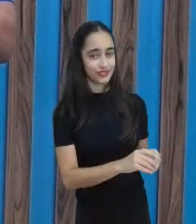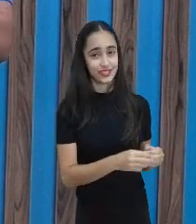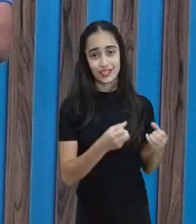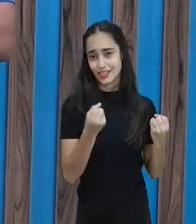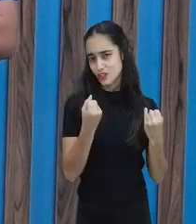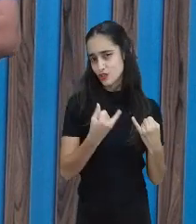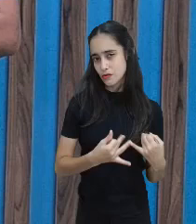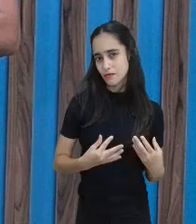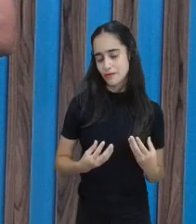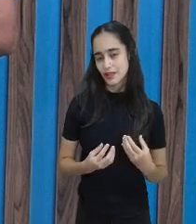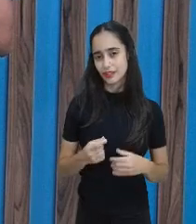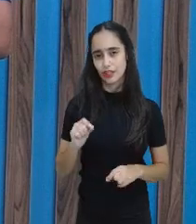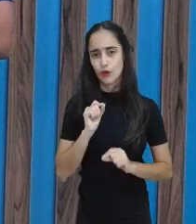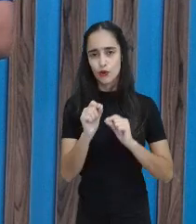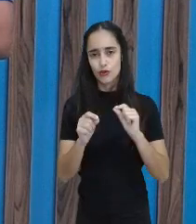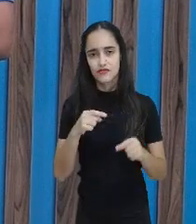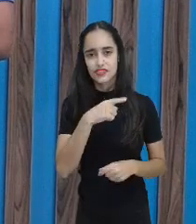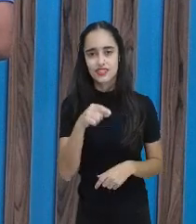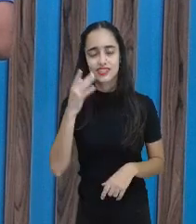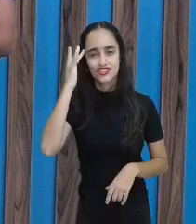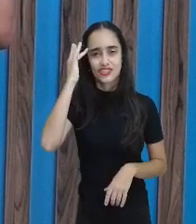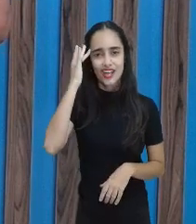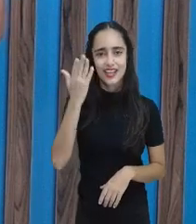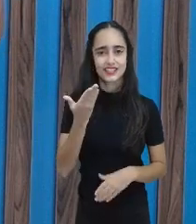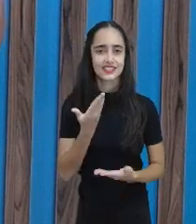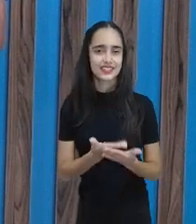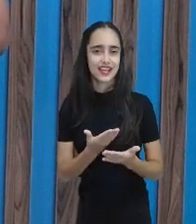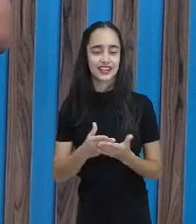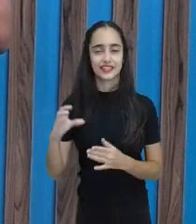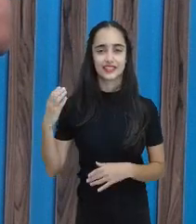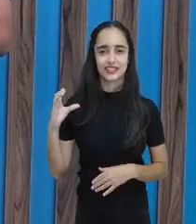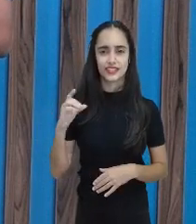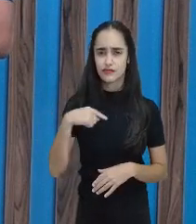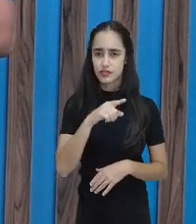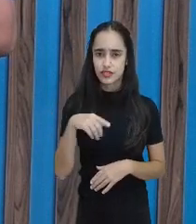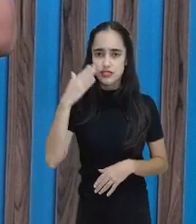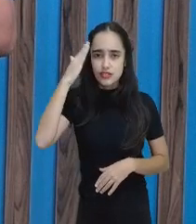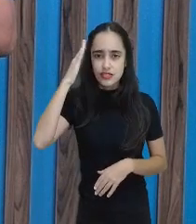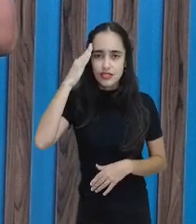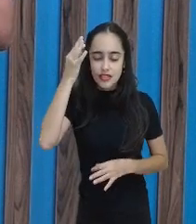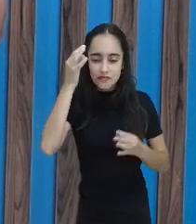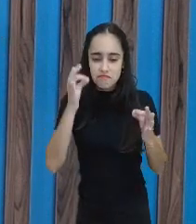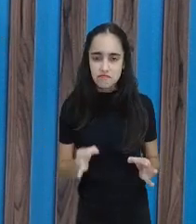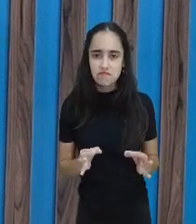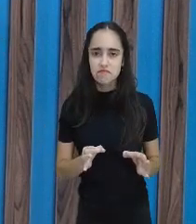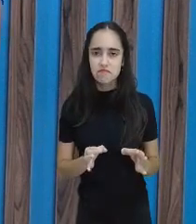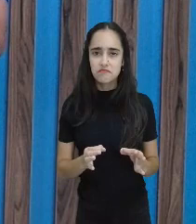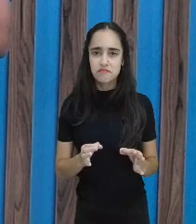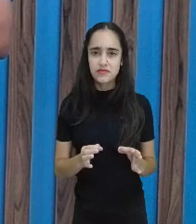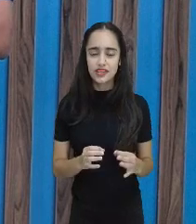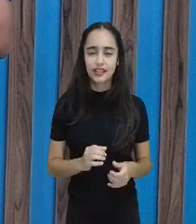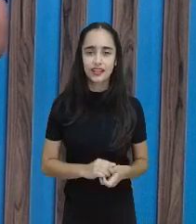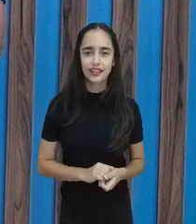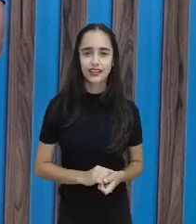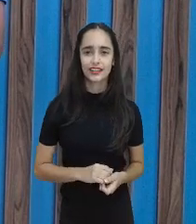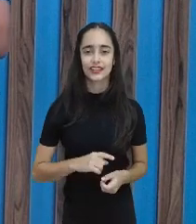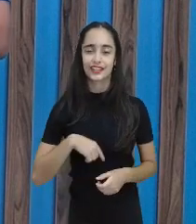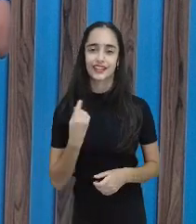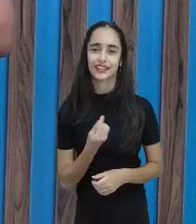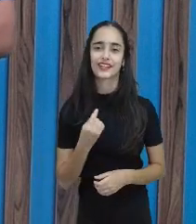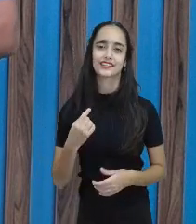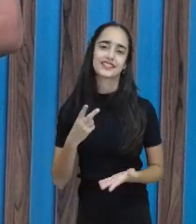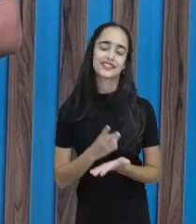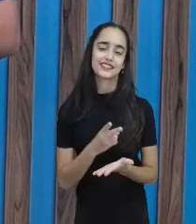ciências. Será que vocês estão conseguindo compreender direitinho os conceitos que a gente está passando, que a gente está